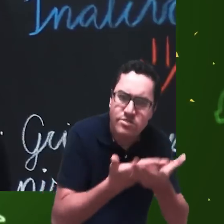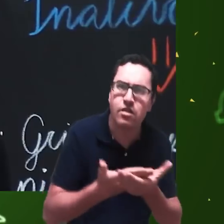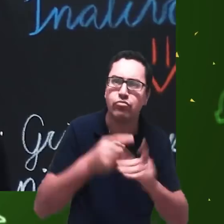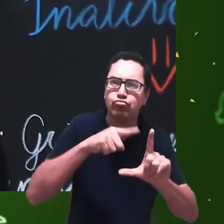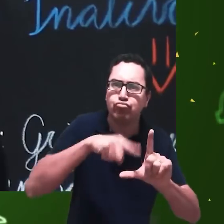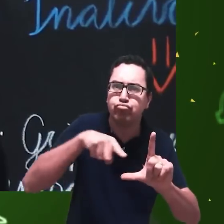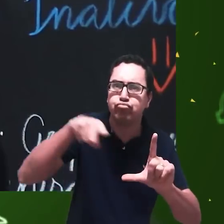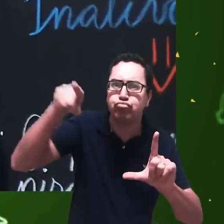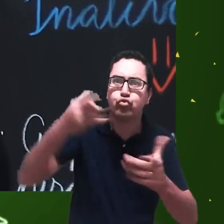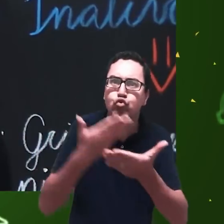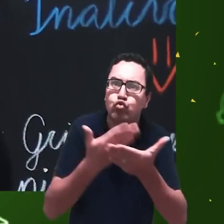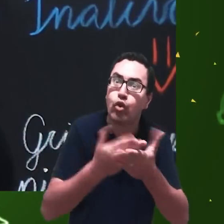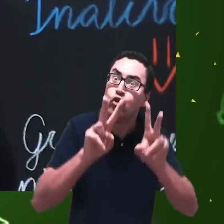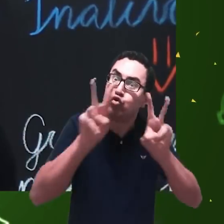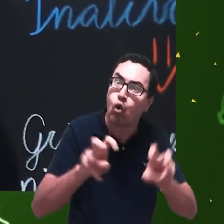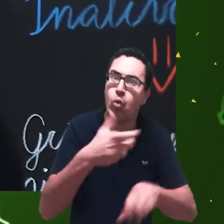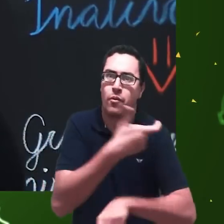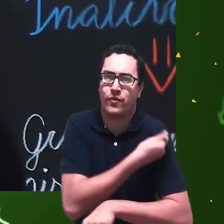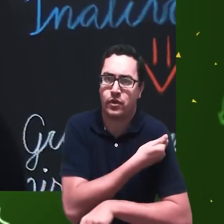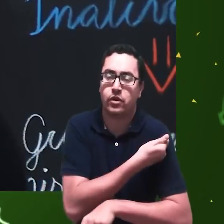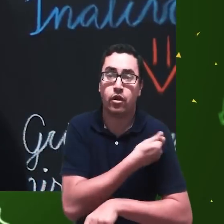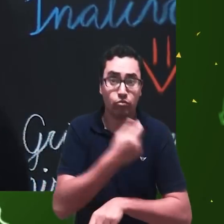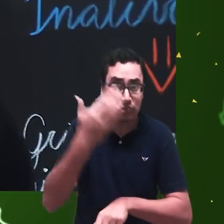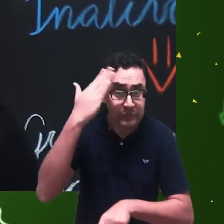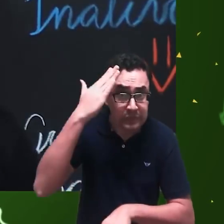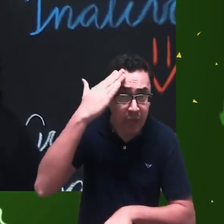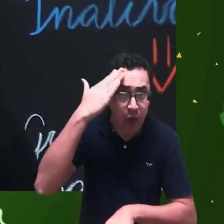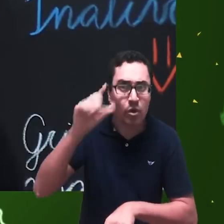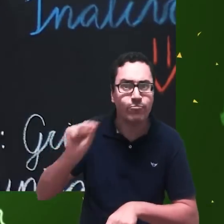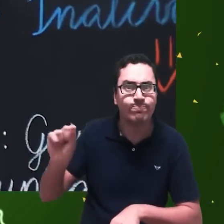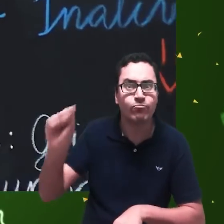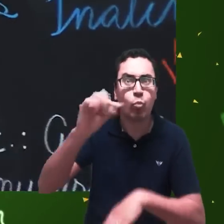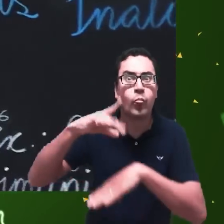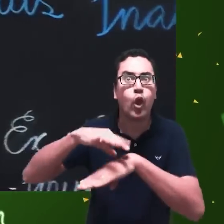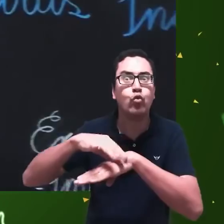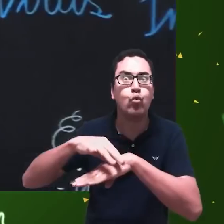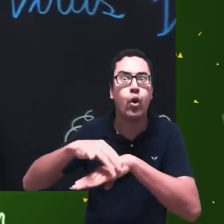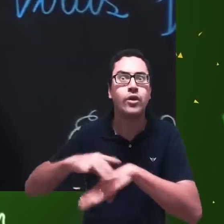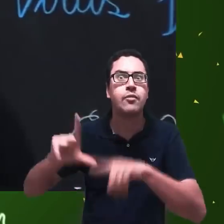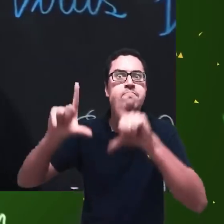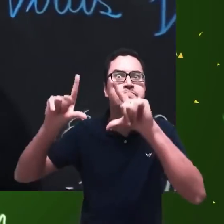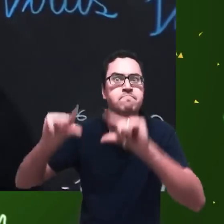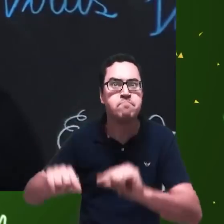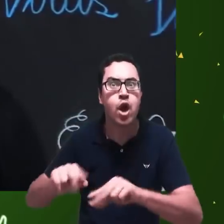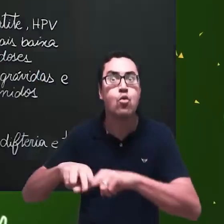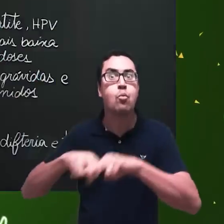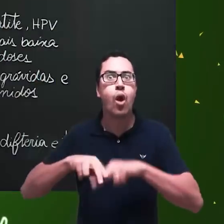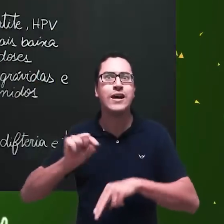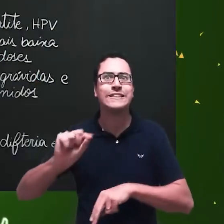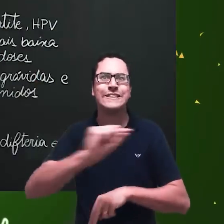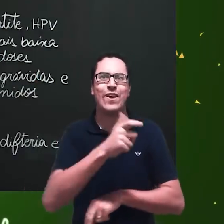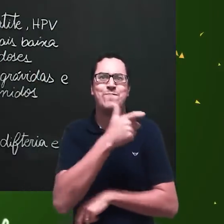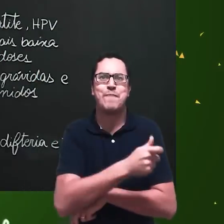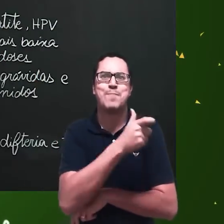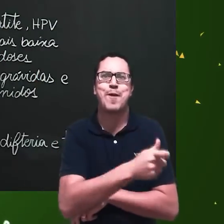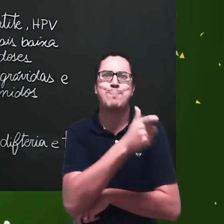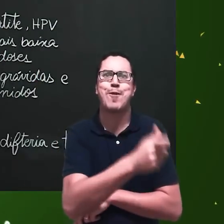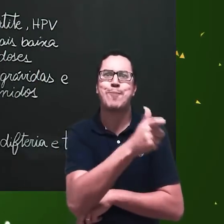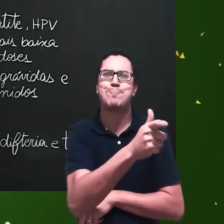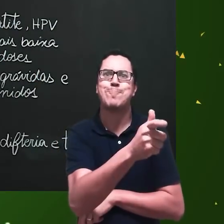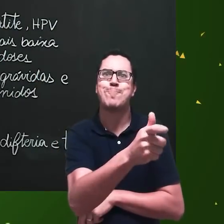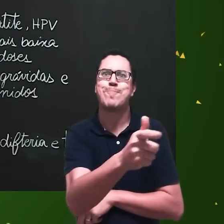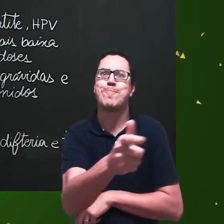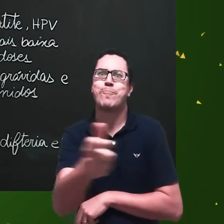disso. Muitas doenças foram erradicadas após a vacinação da população, ou a frequência